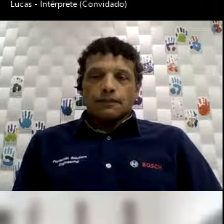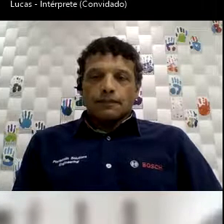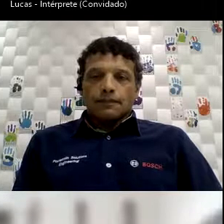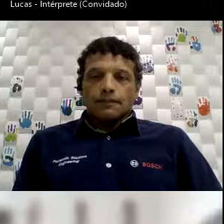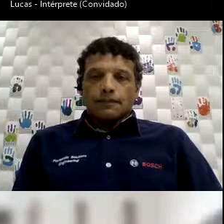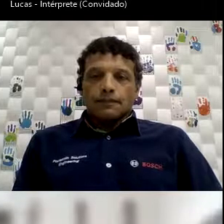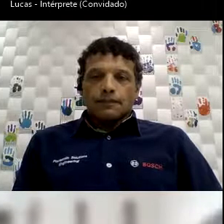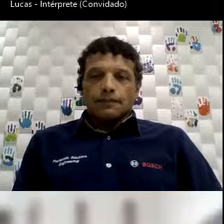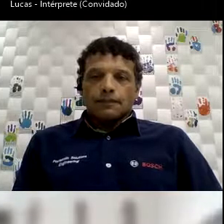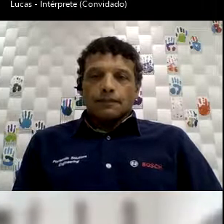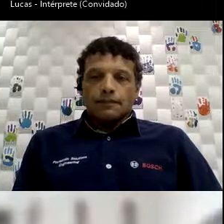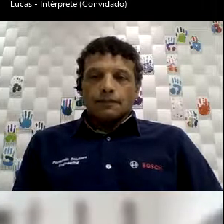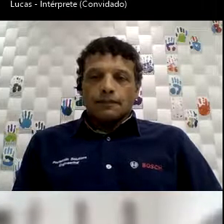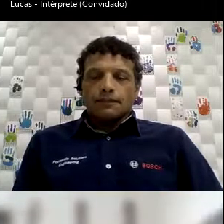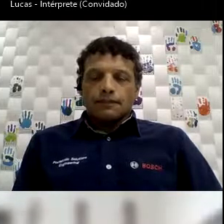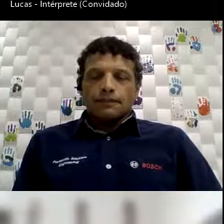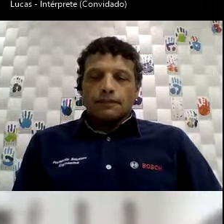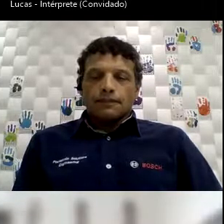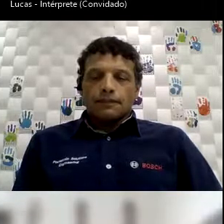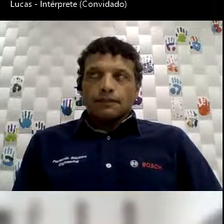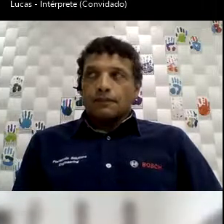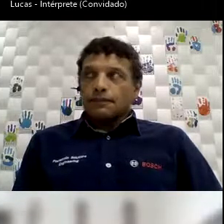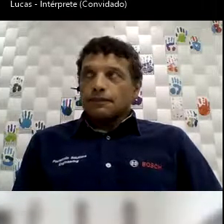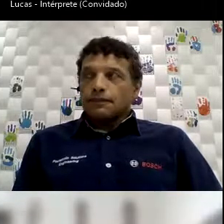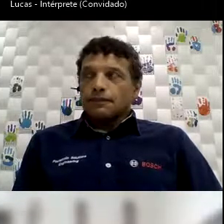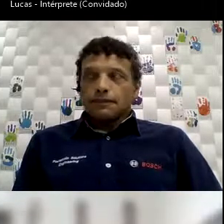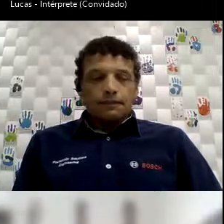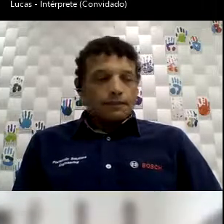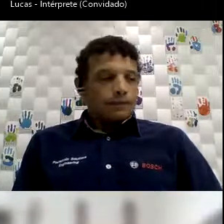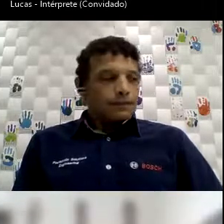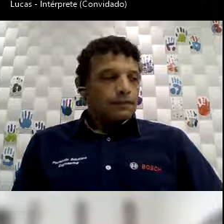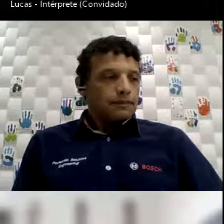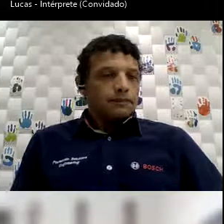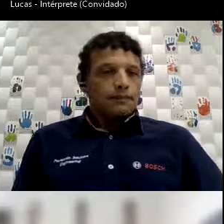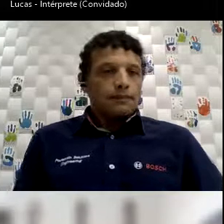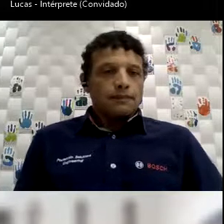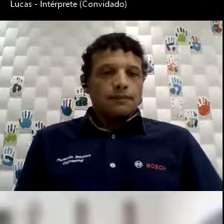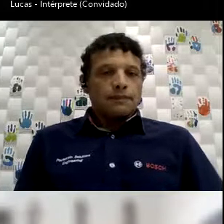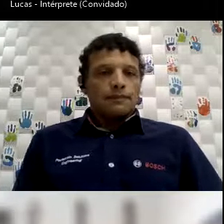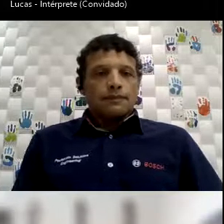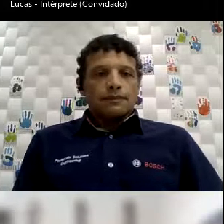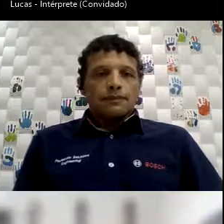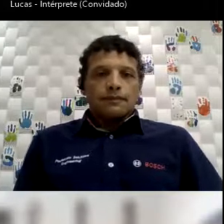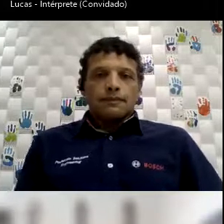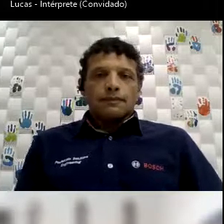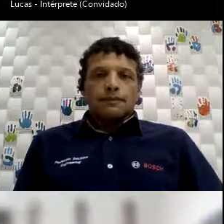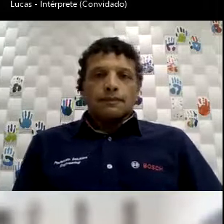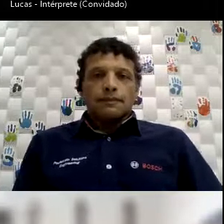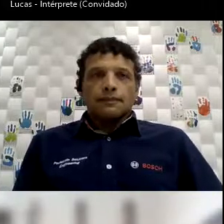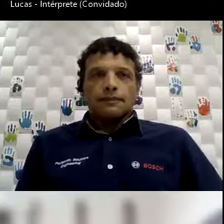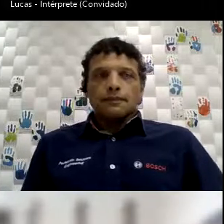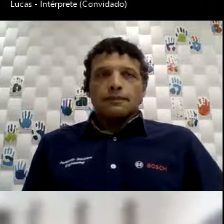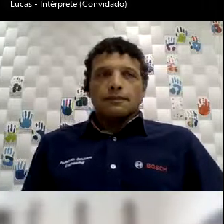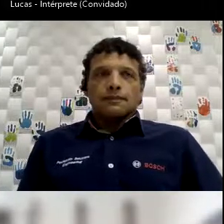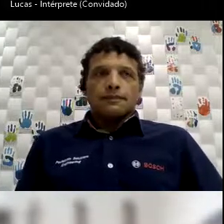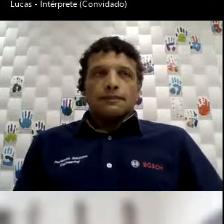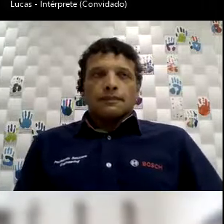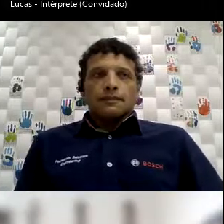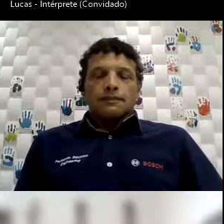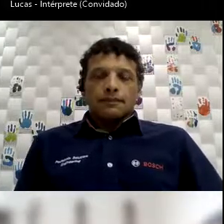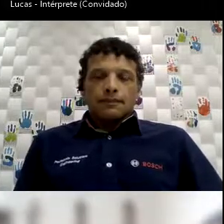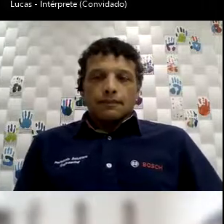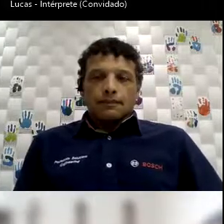programa, tá? Se vocês tiverem interesse para se inscrever, né, a gente tem um slidezinho aí no nosso site da bosch.com.br,